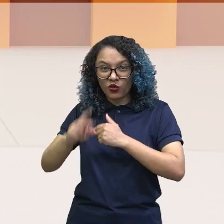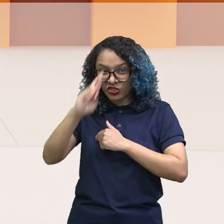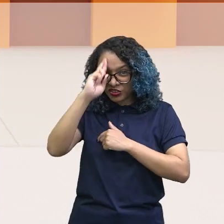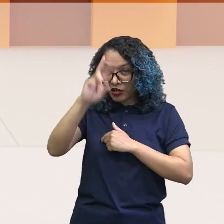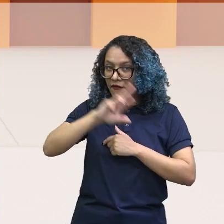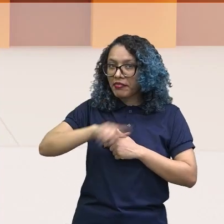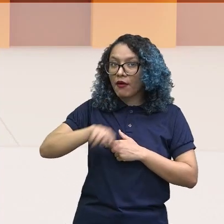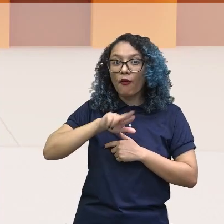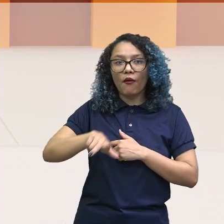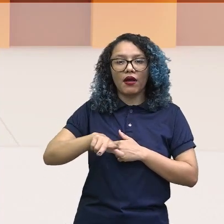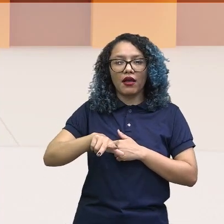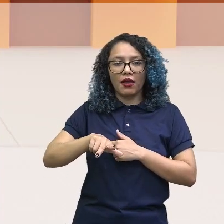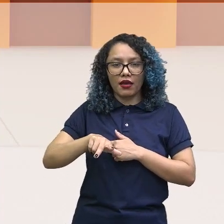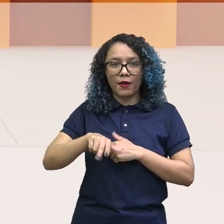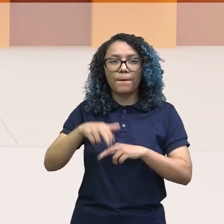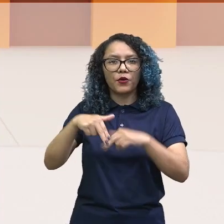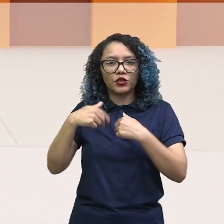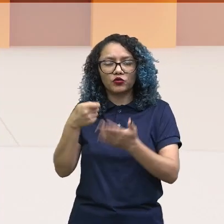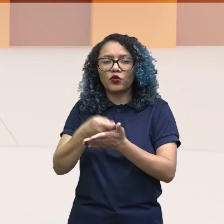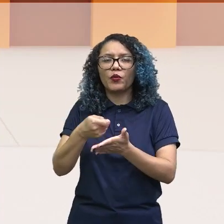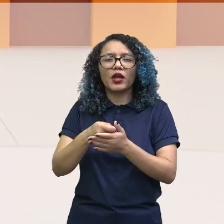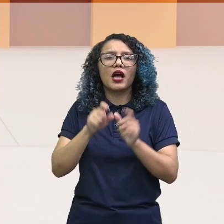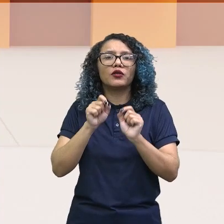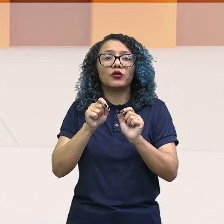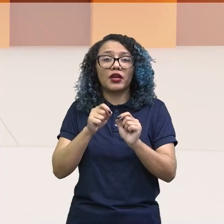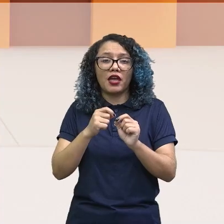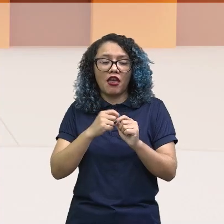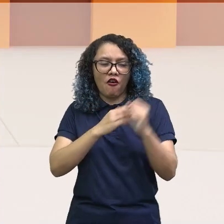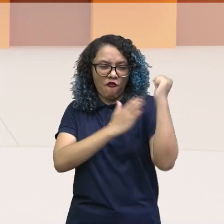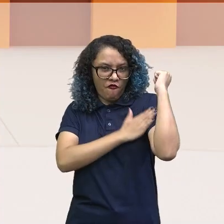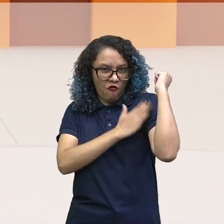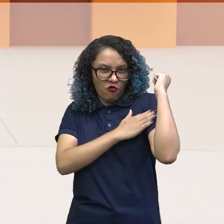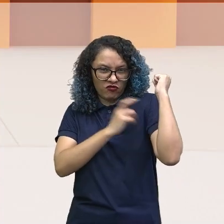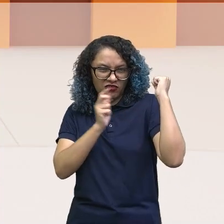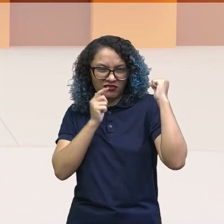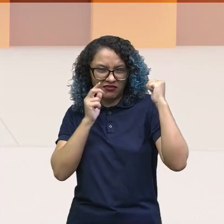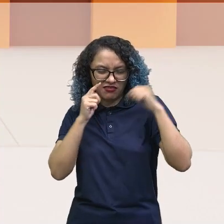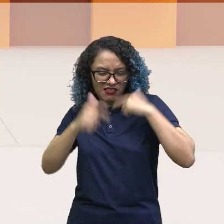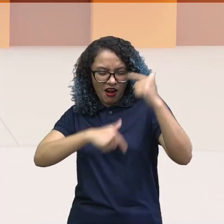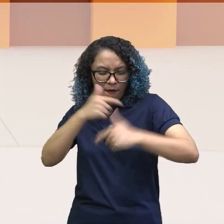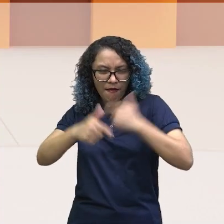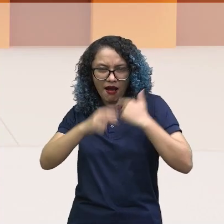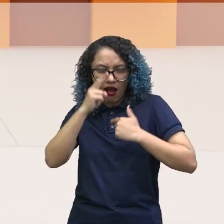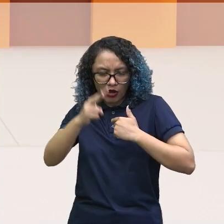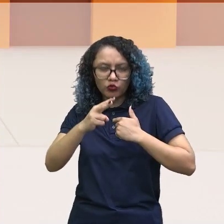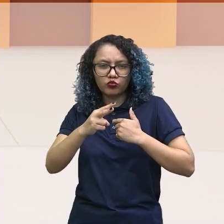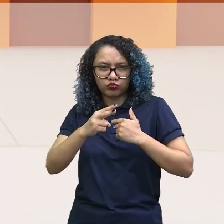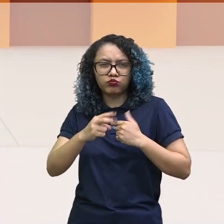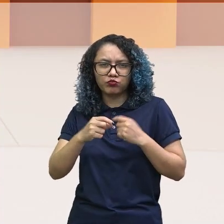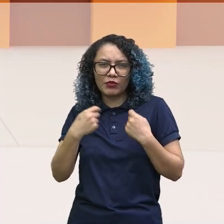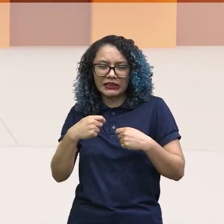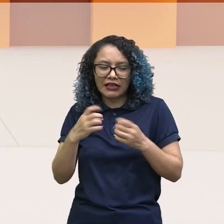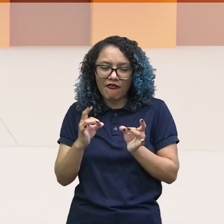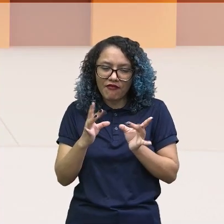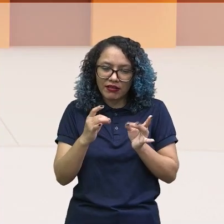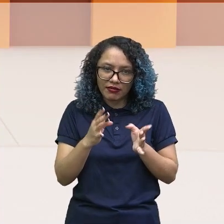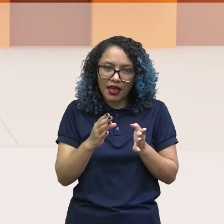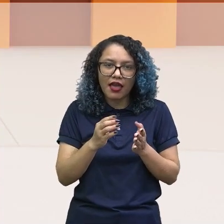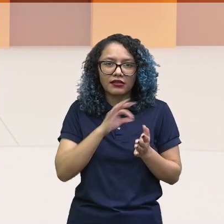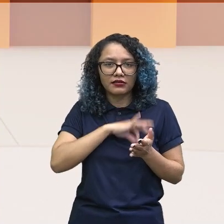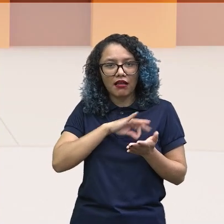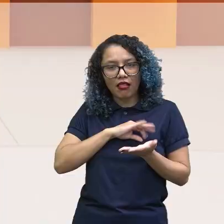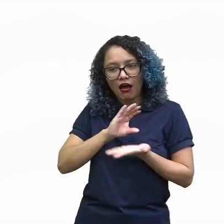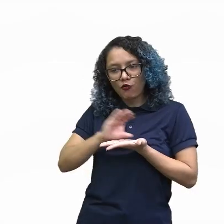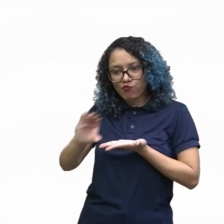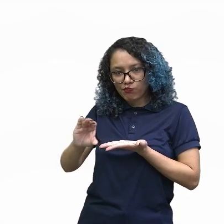de produção, por isso são obrigados a vender sua força de trabalho para sobreviver nessa sociedade. E aí nós vamos ver